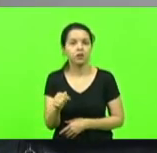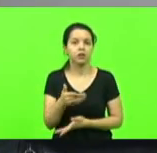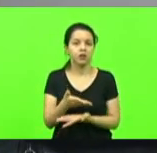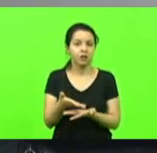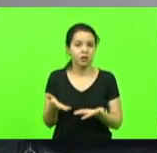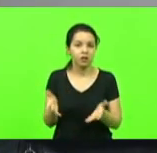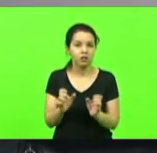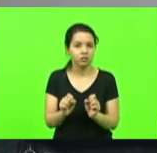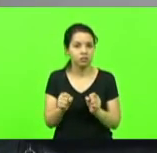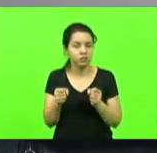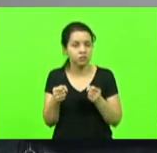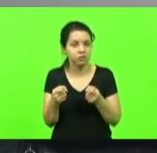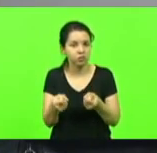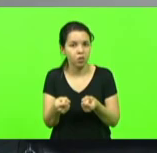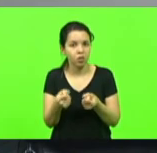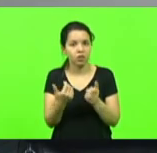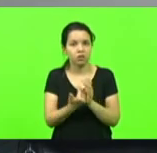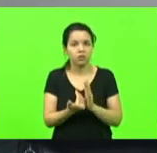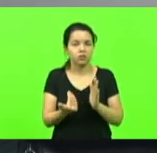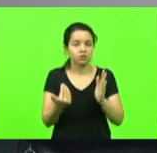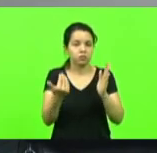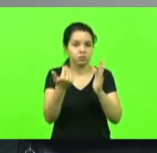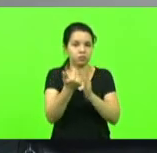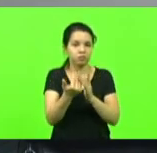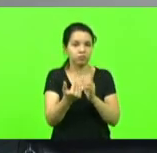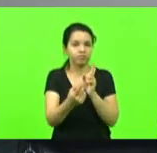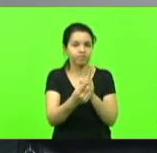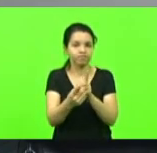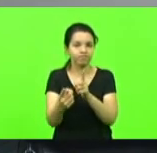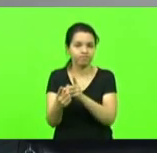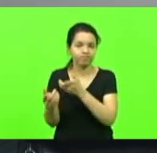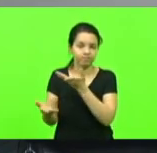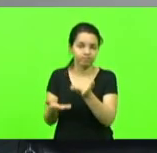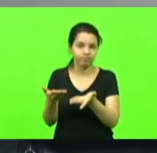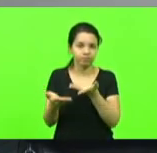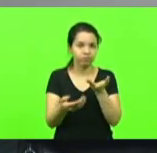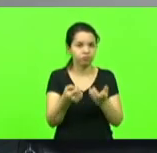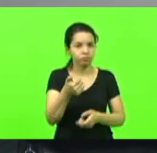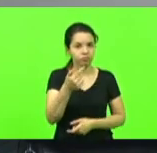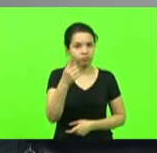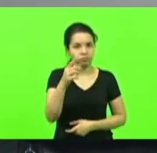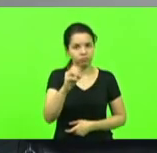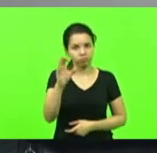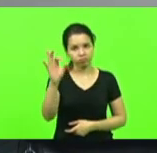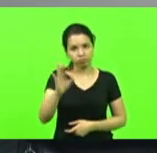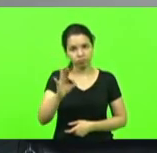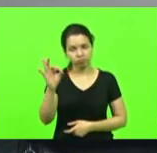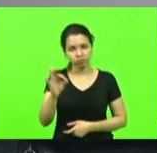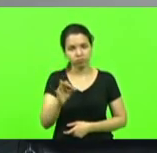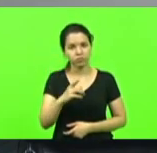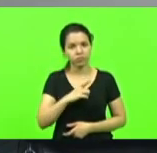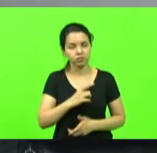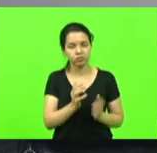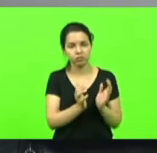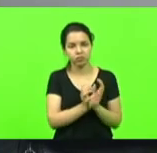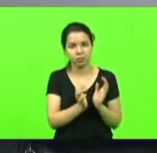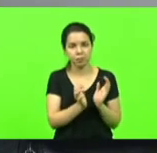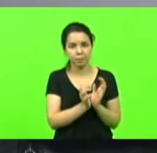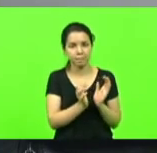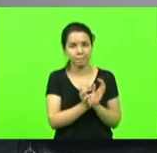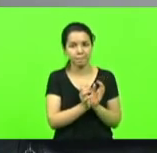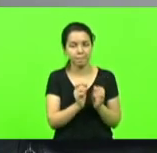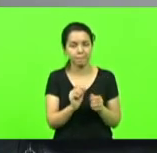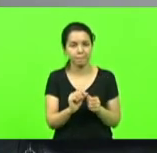se desdobrado para fazer uma cobertura praticamente de 100% do território catarinense. Tem a APAES que fazem